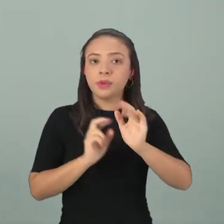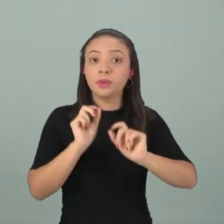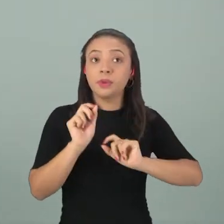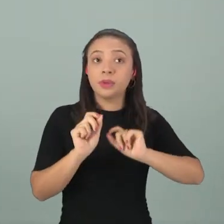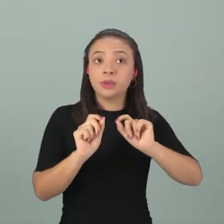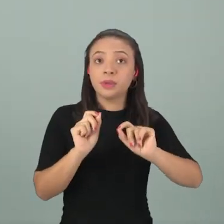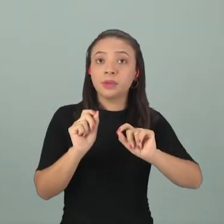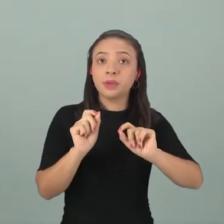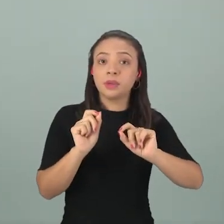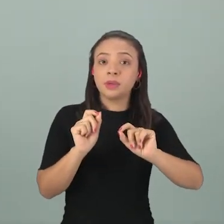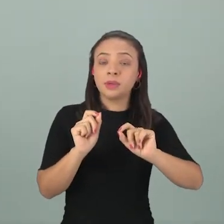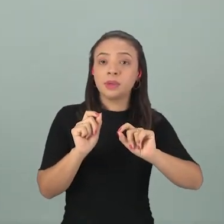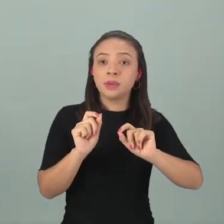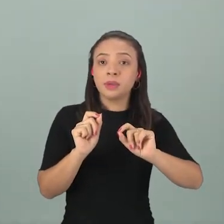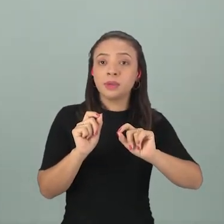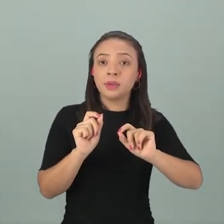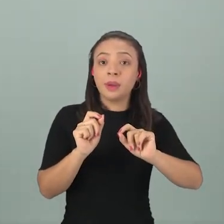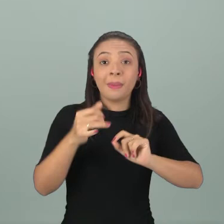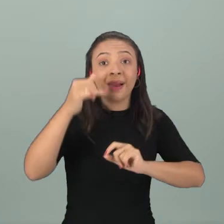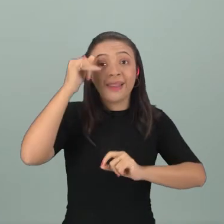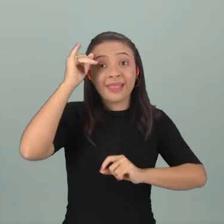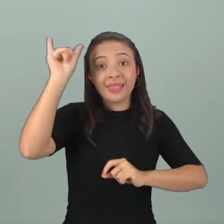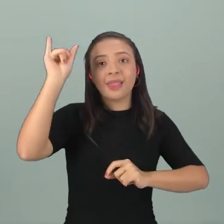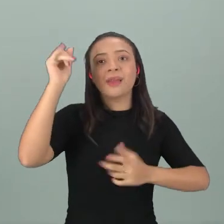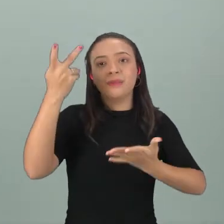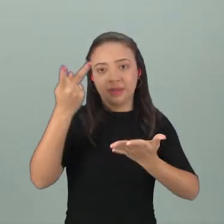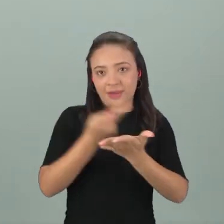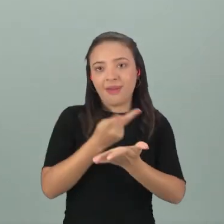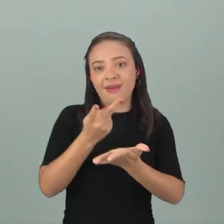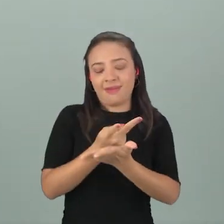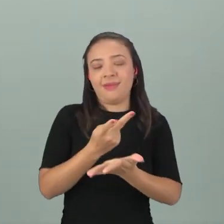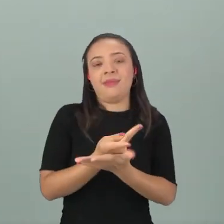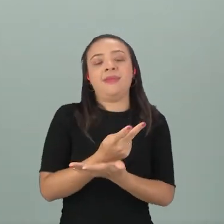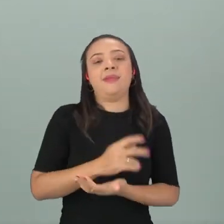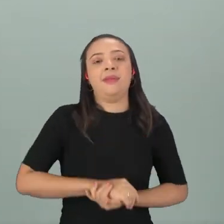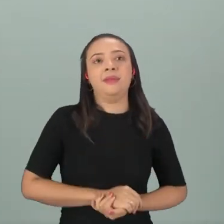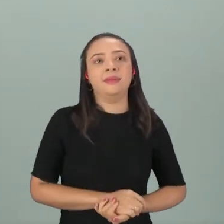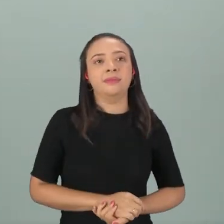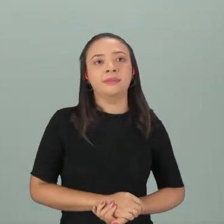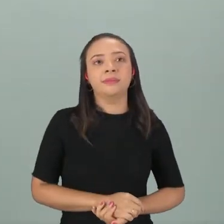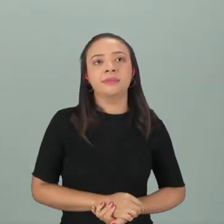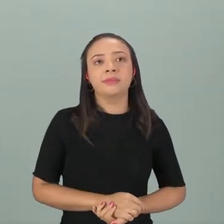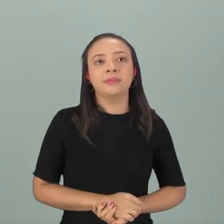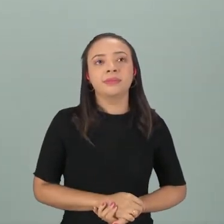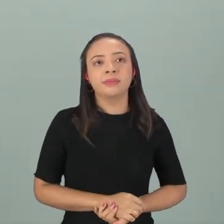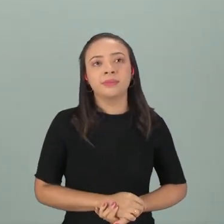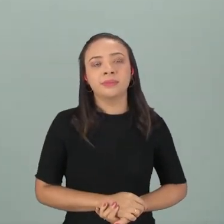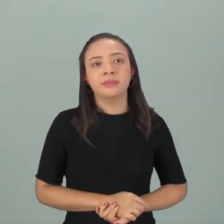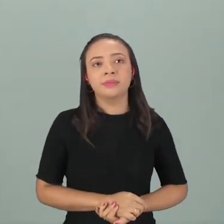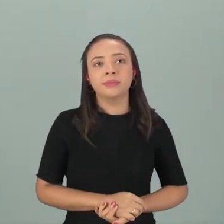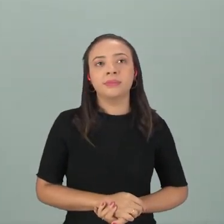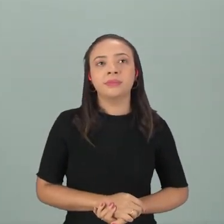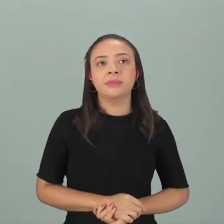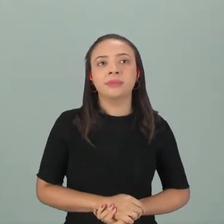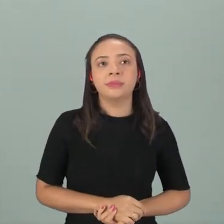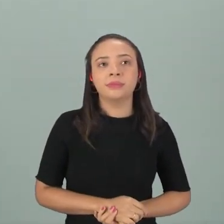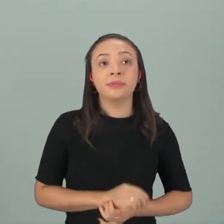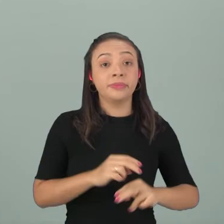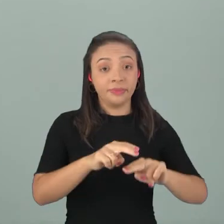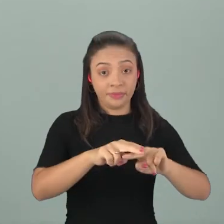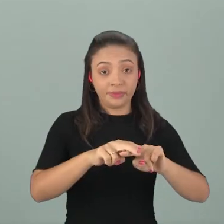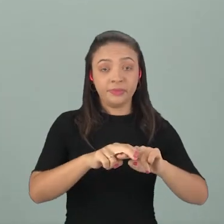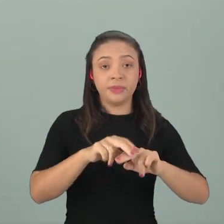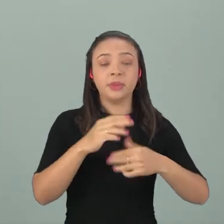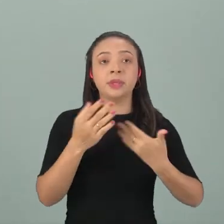não ocorrer erro, ok? Para não dar aquela escapada no erro. Então, por